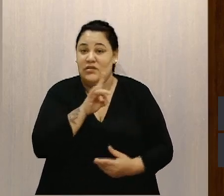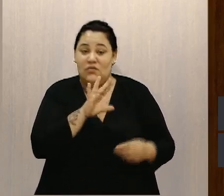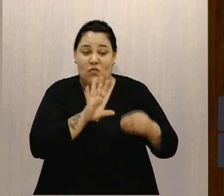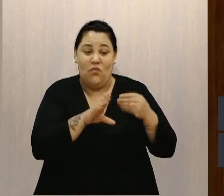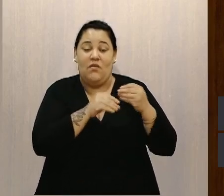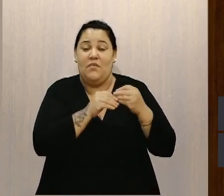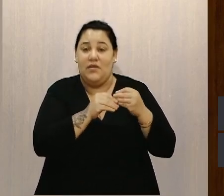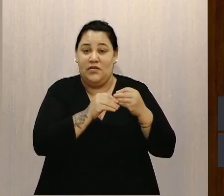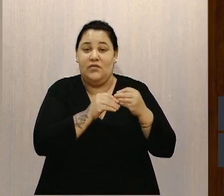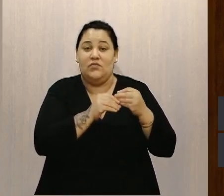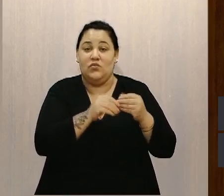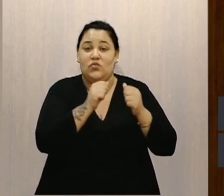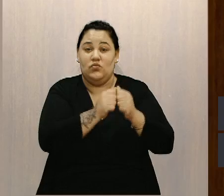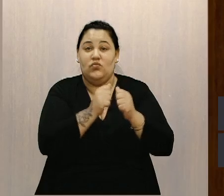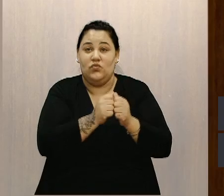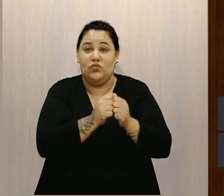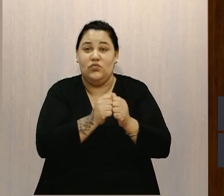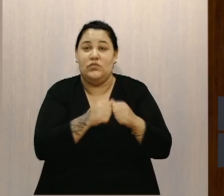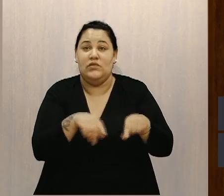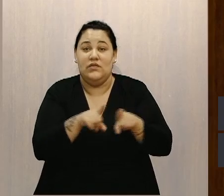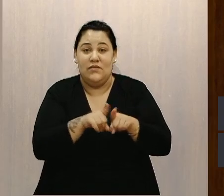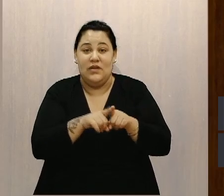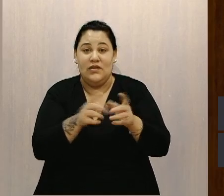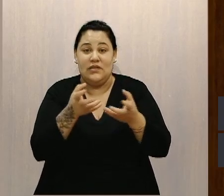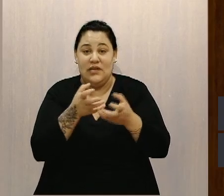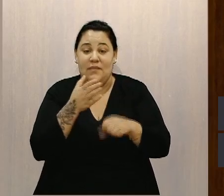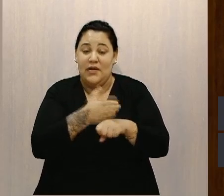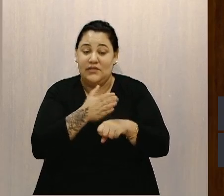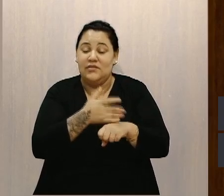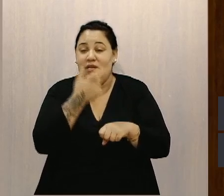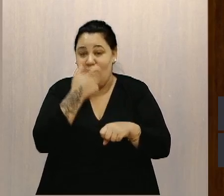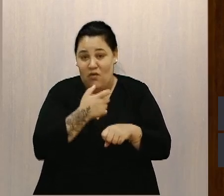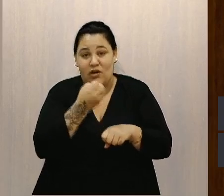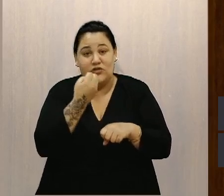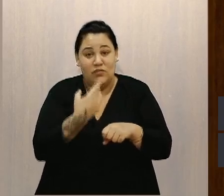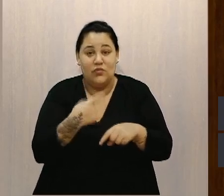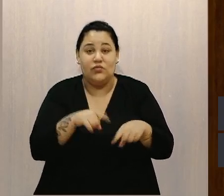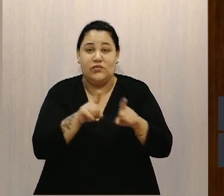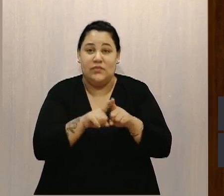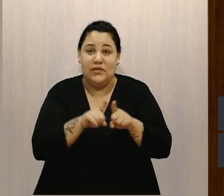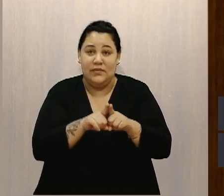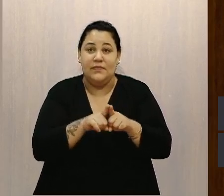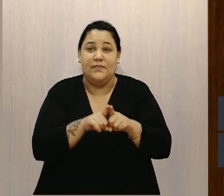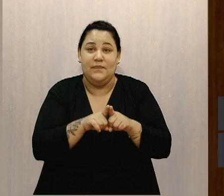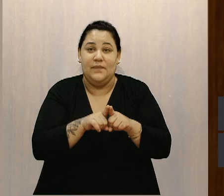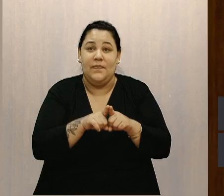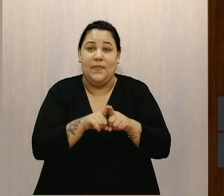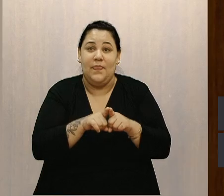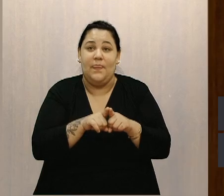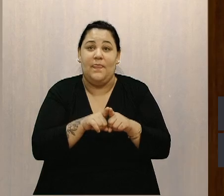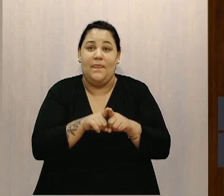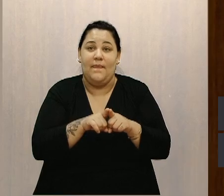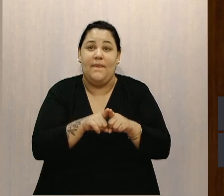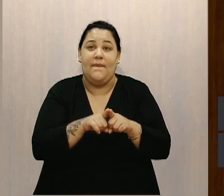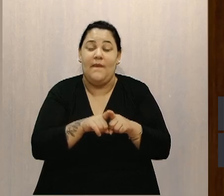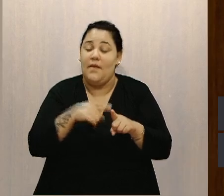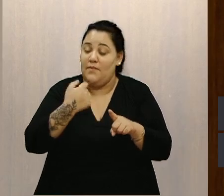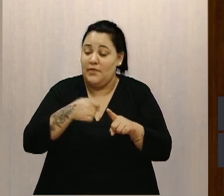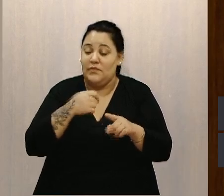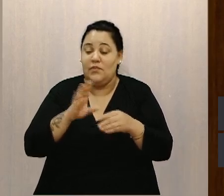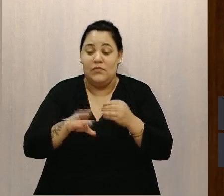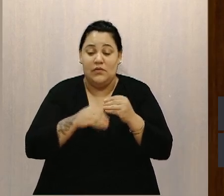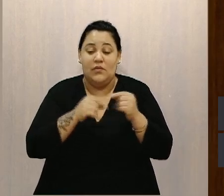mas que quiserem participar, acho que serão bem-vindos e deverão se agregar, porque isso é uma